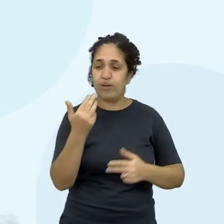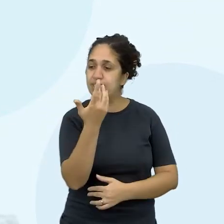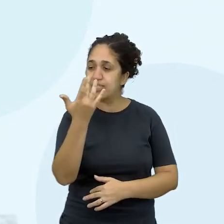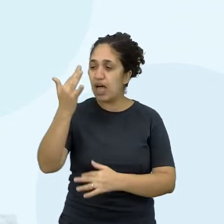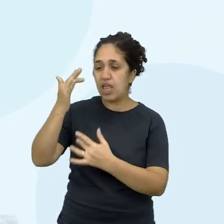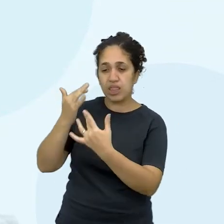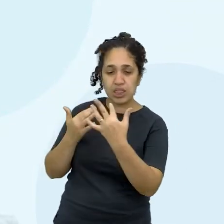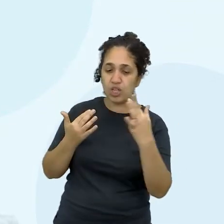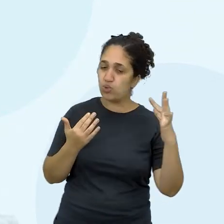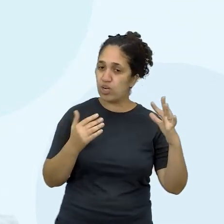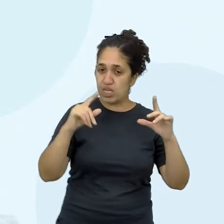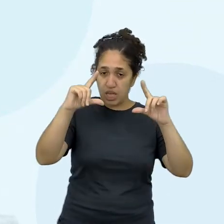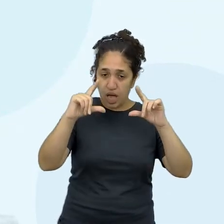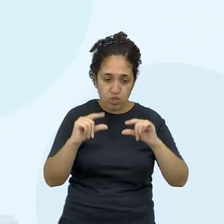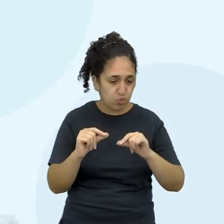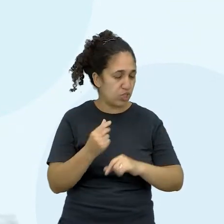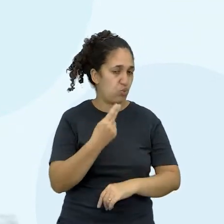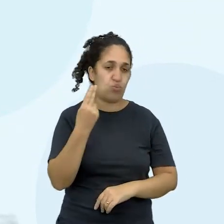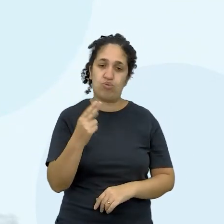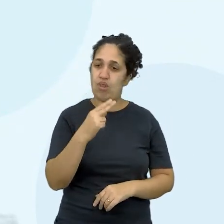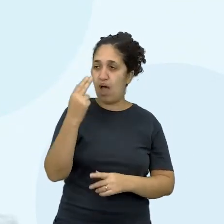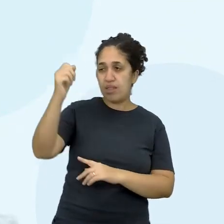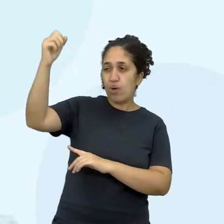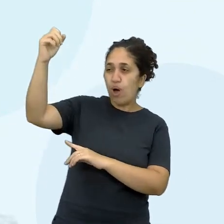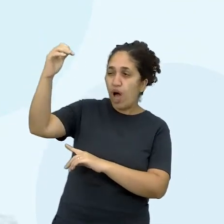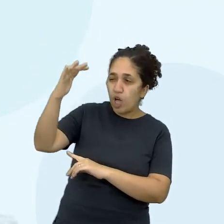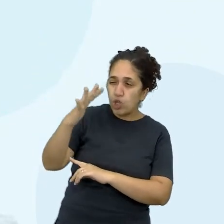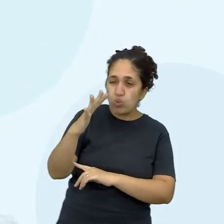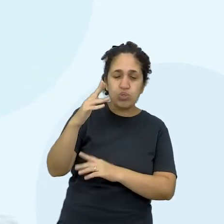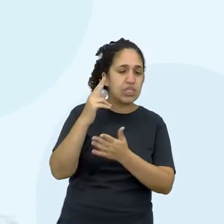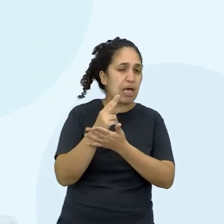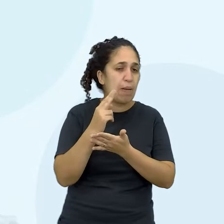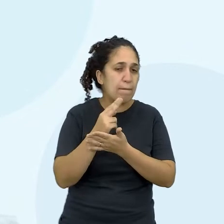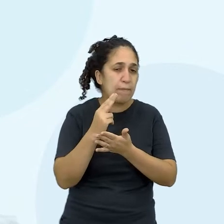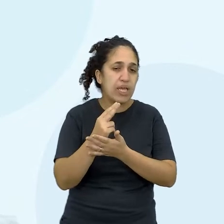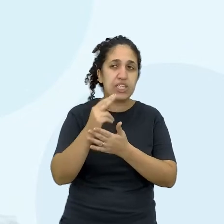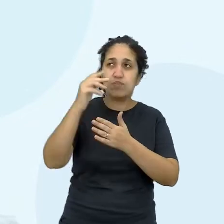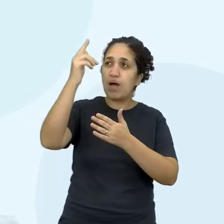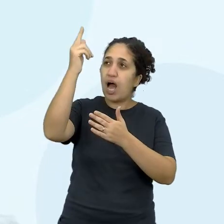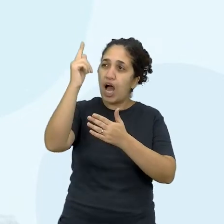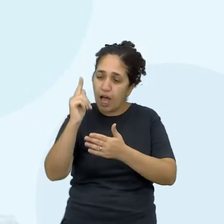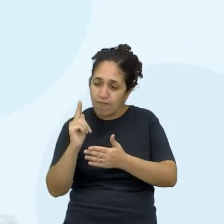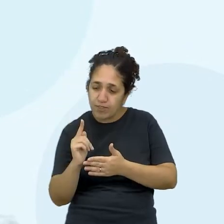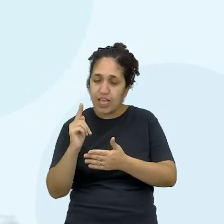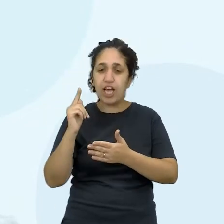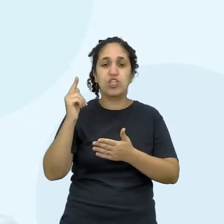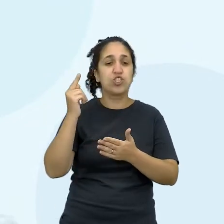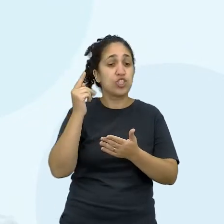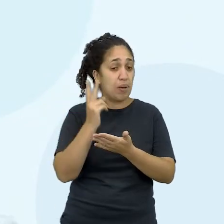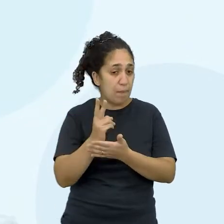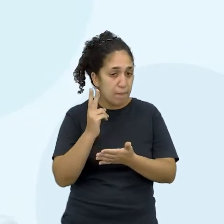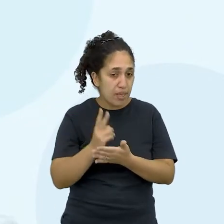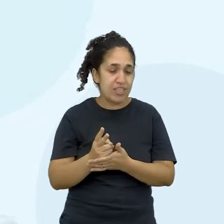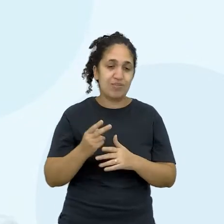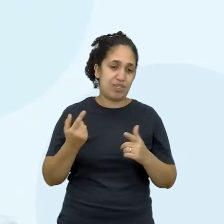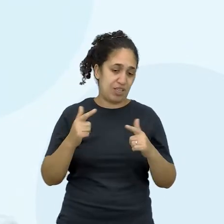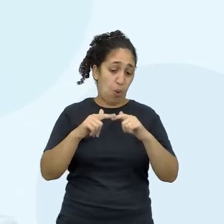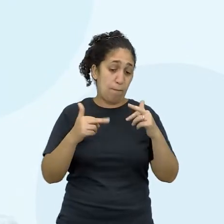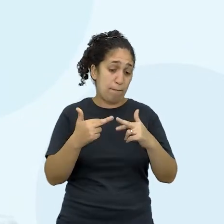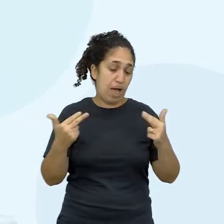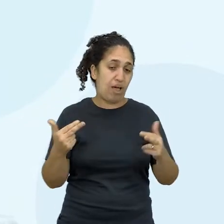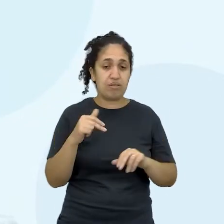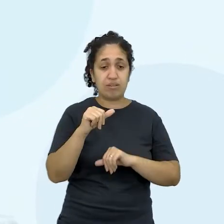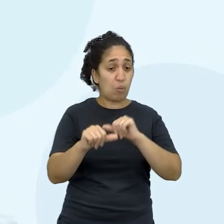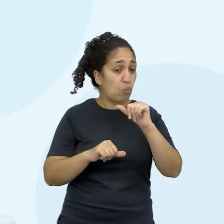A luz vai continuar sendo a mesma, a gravidade também. E aí vai afetar o material. O material que você